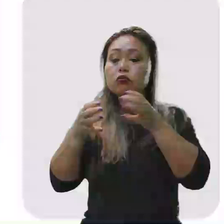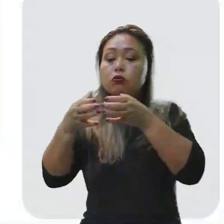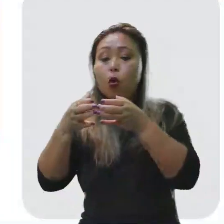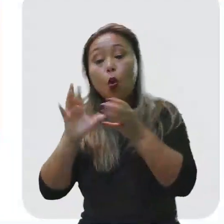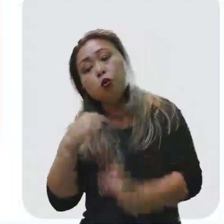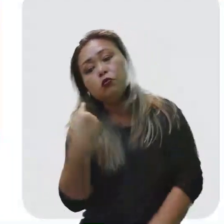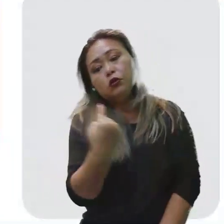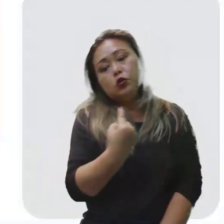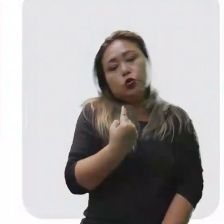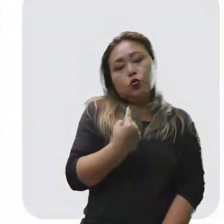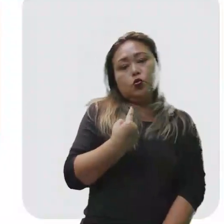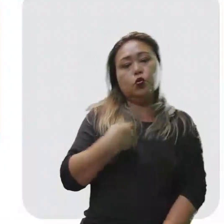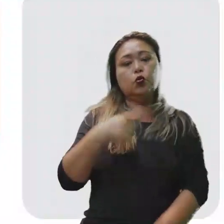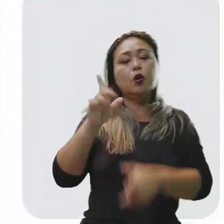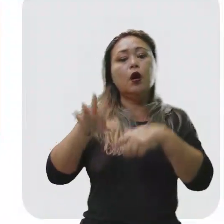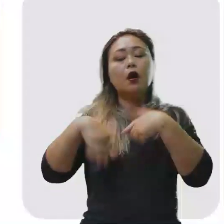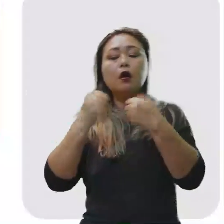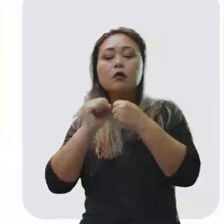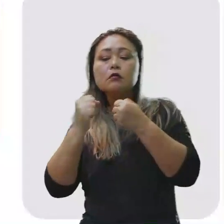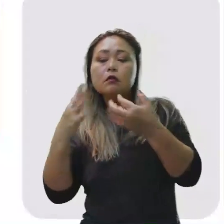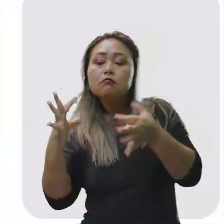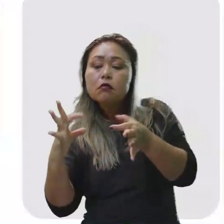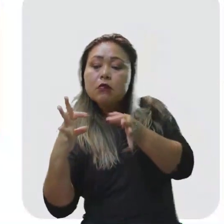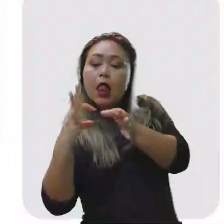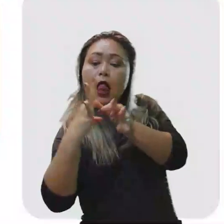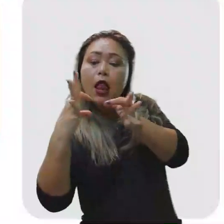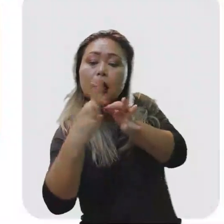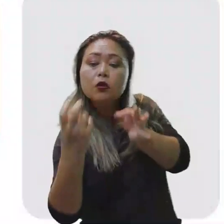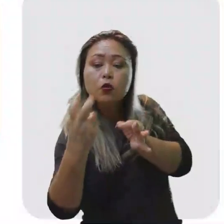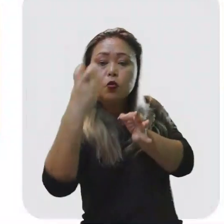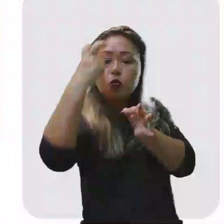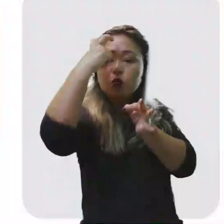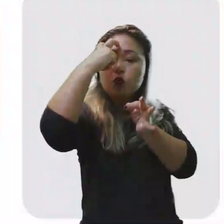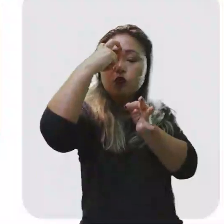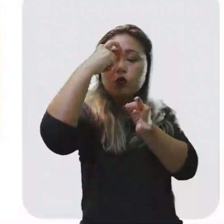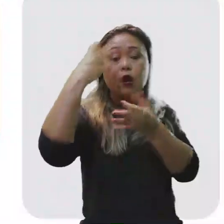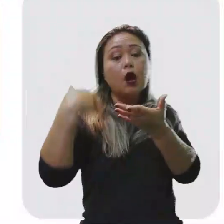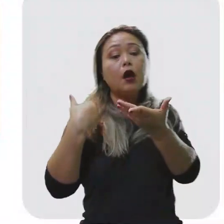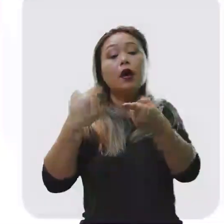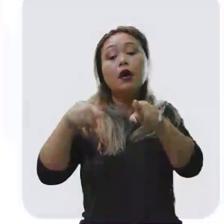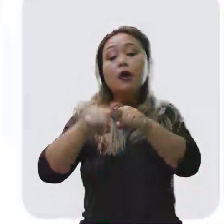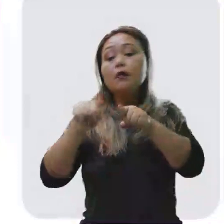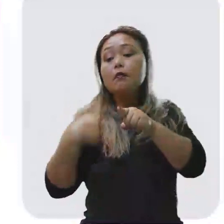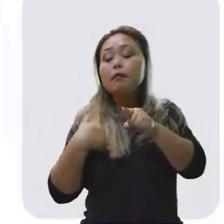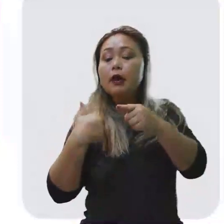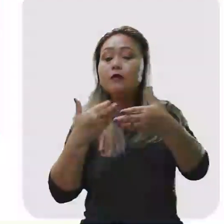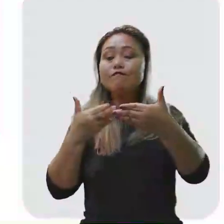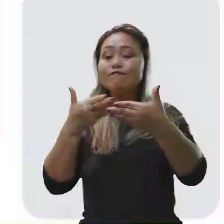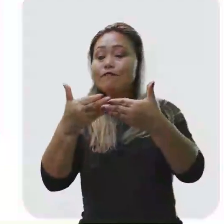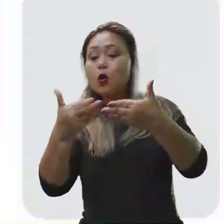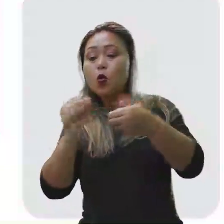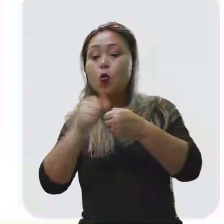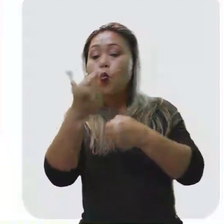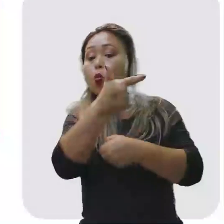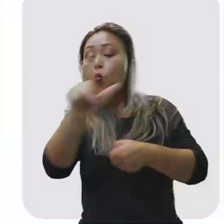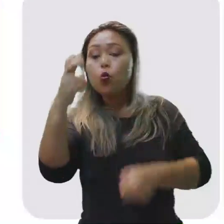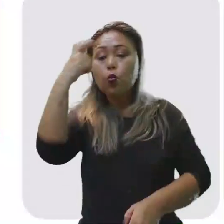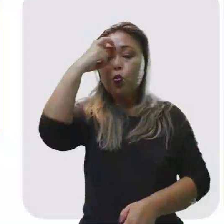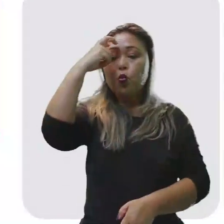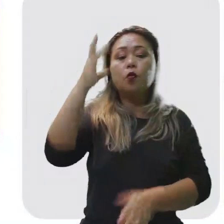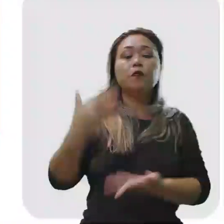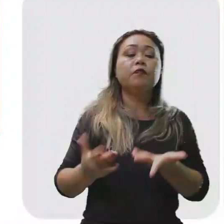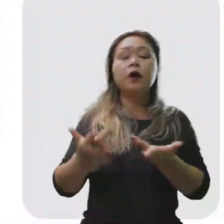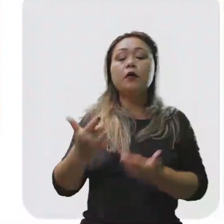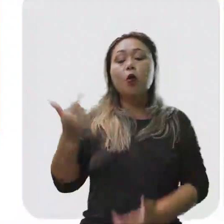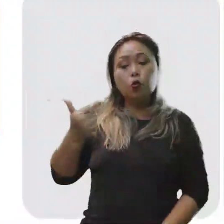de sua cultura e do confronto com as demais culturas. Habilidade 2, analisar as diversas